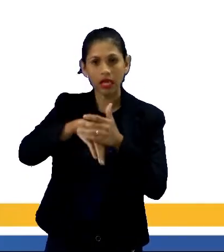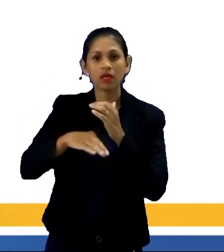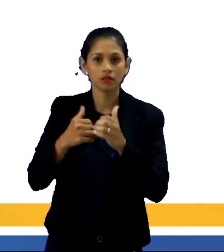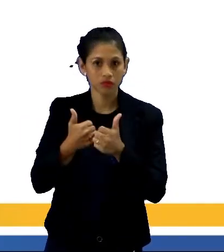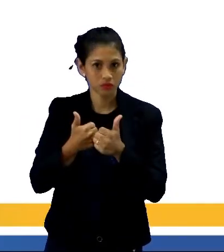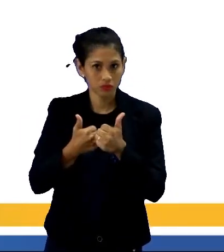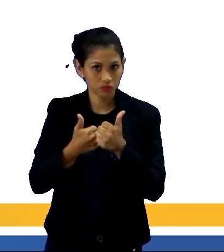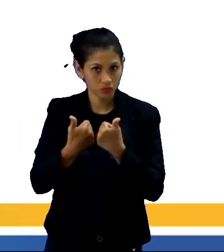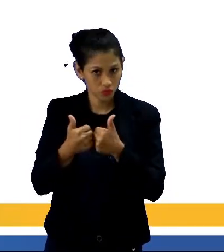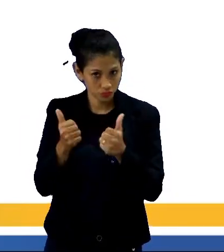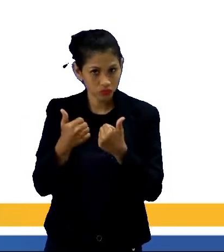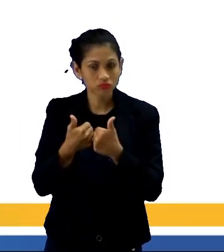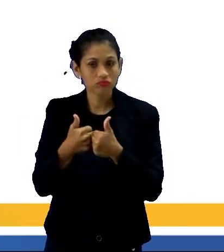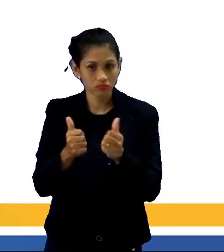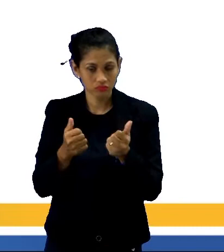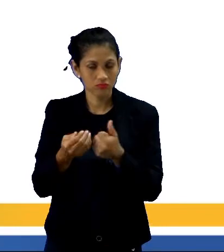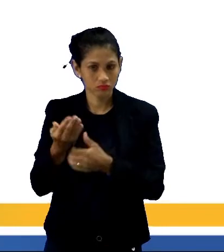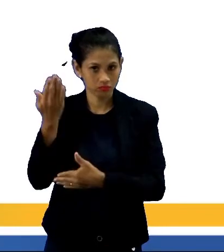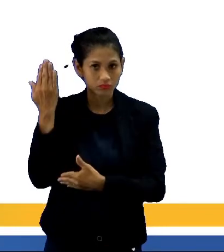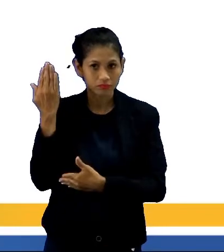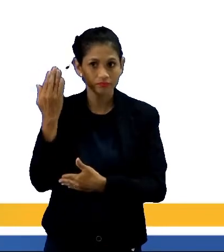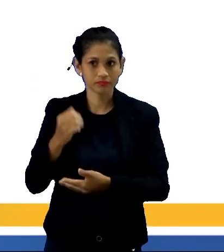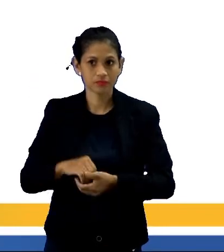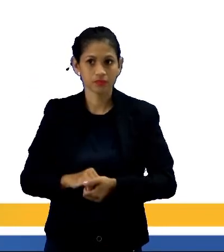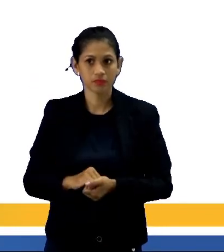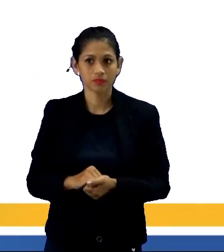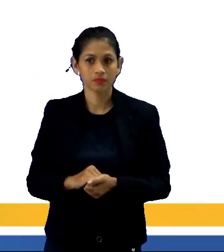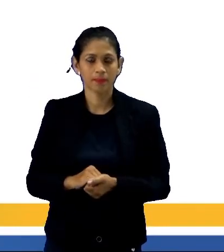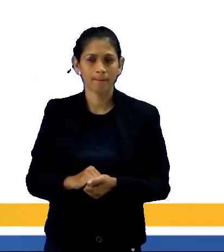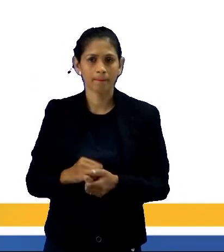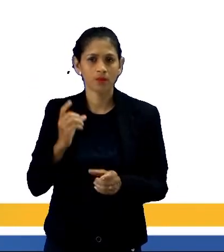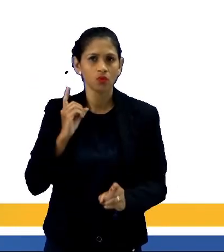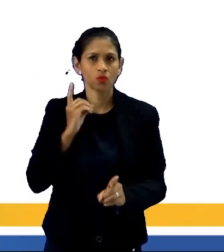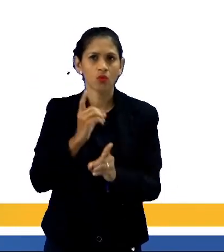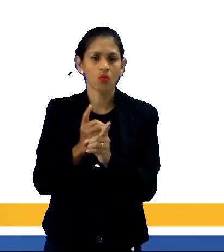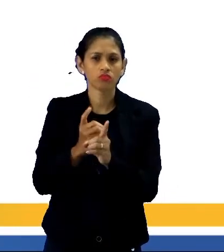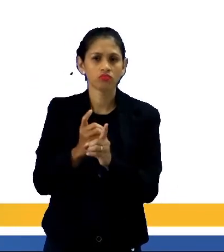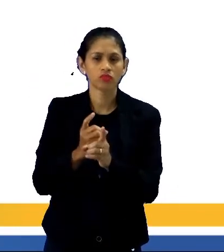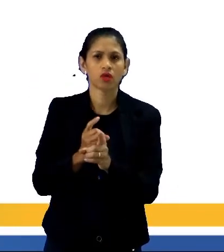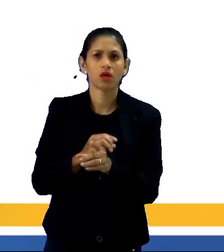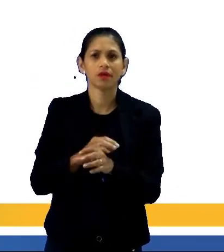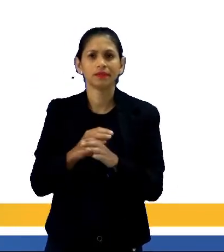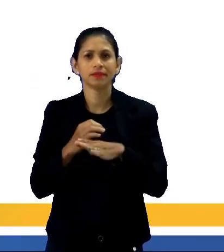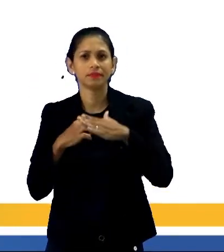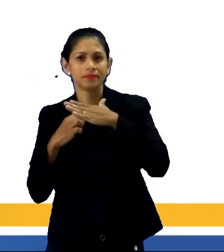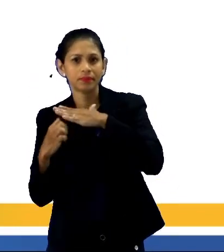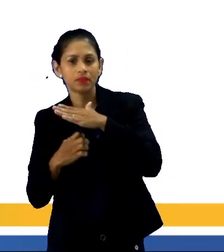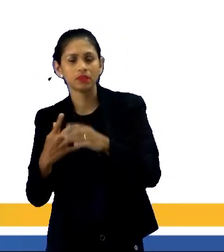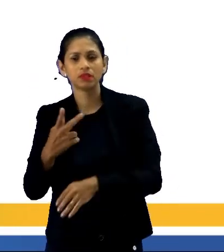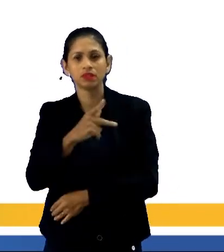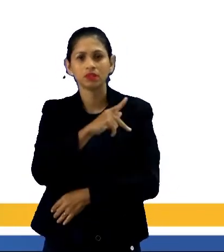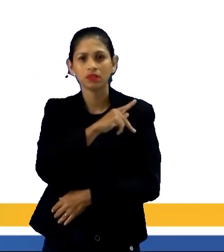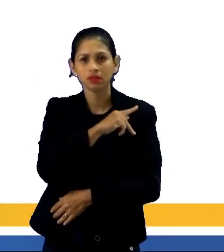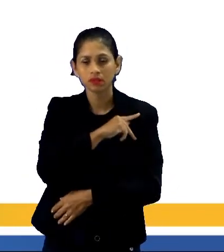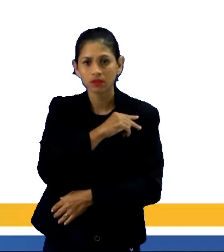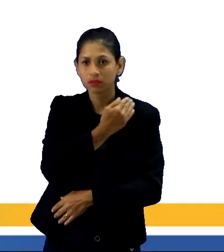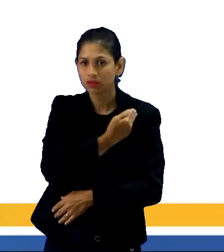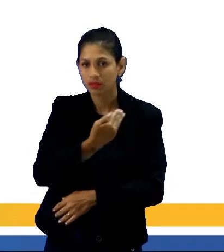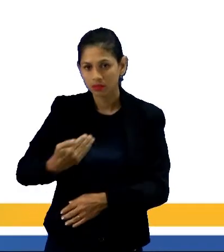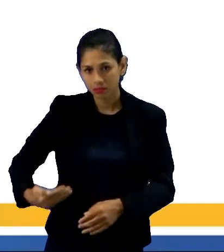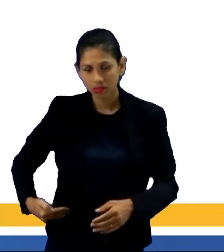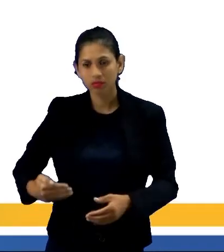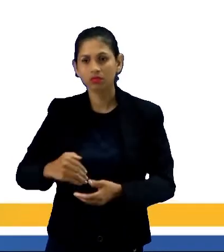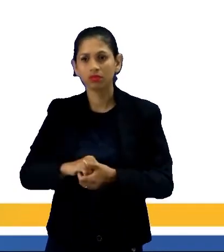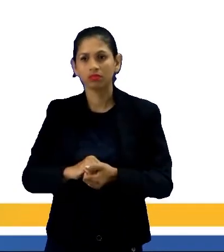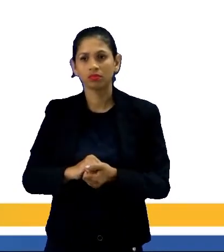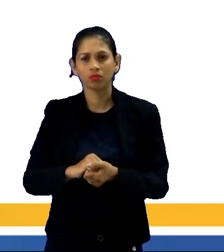do vidro, ou então você encontra em órgãos públicos, como hospitais, na OCA também.